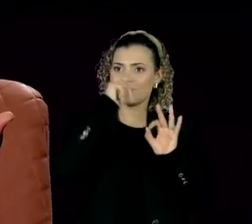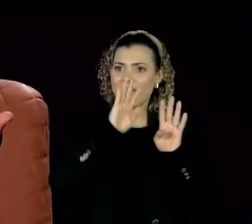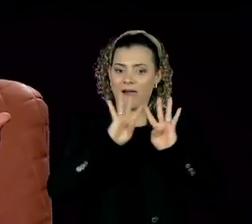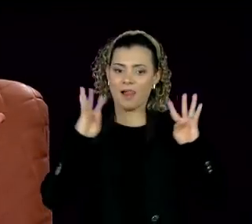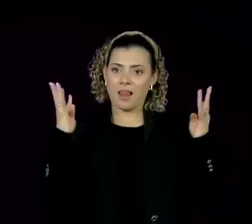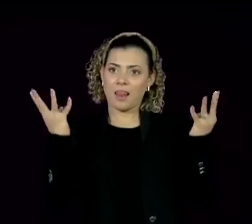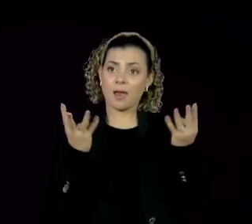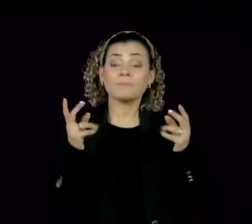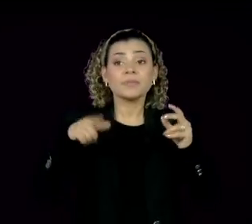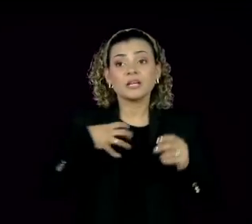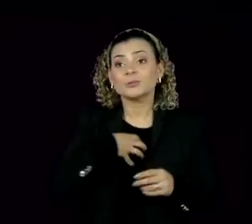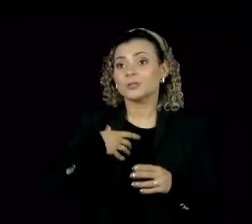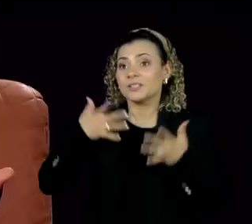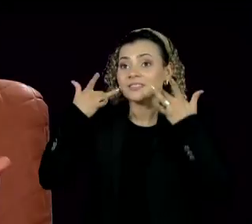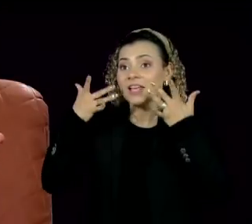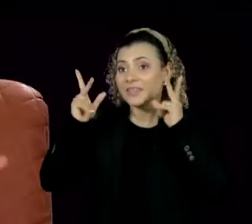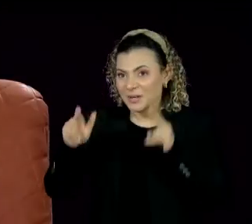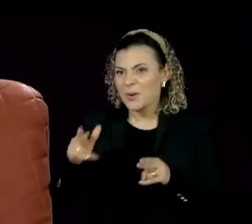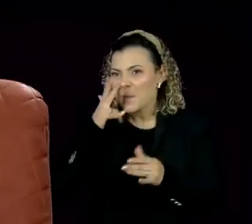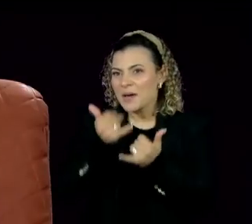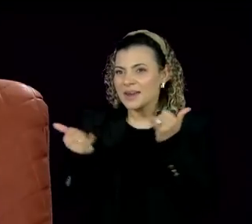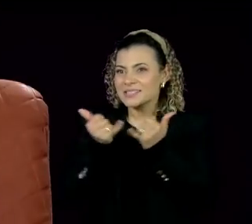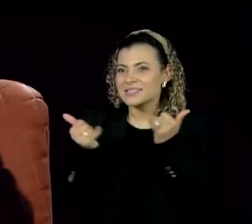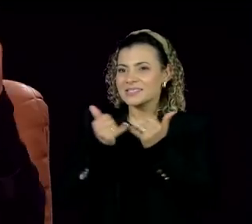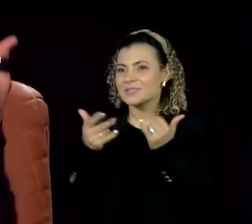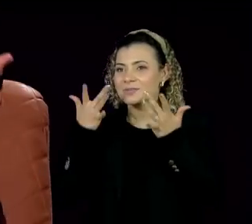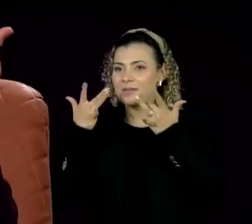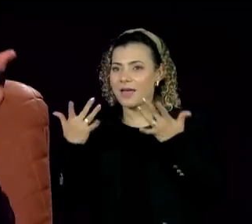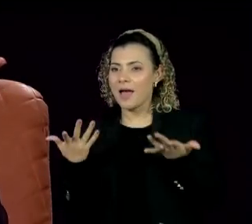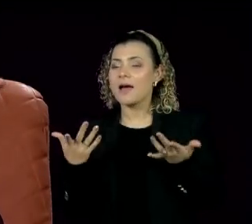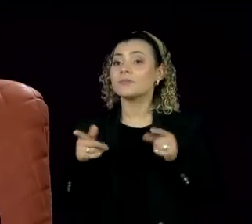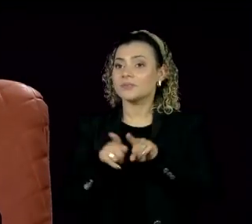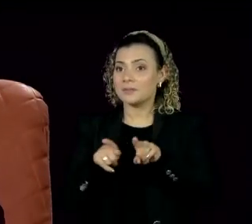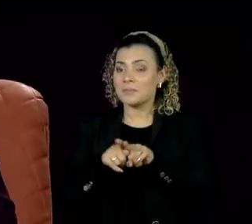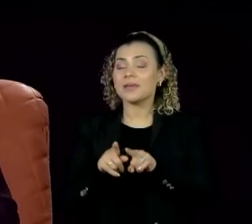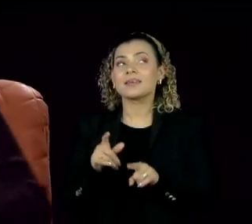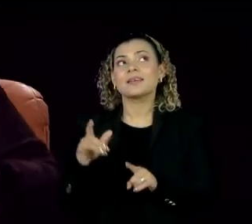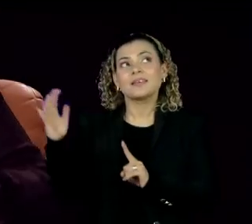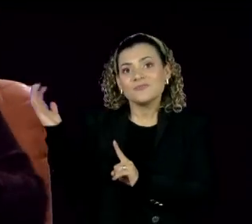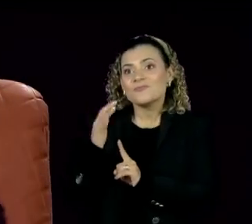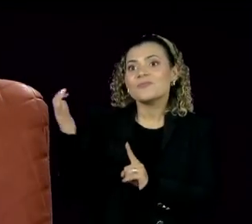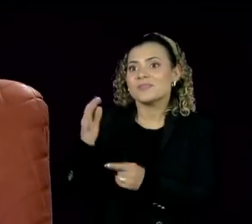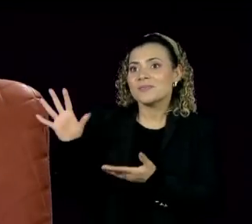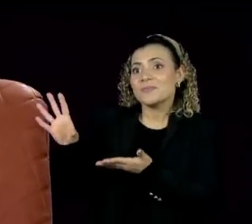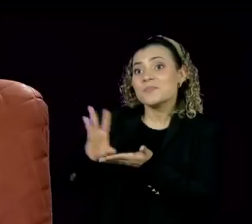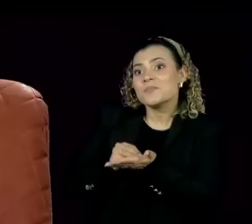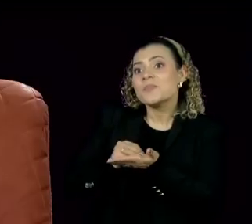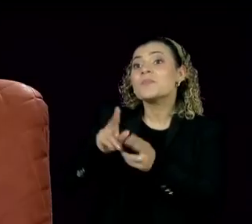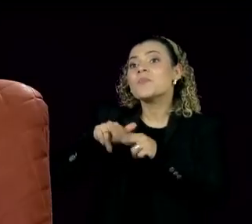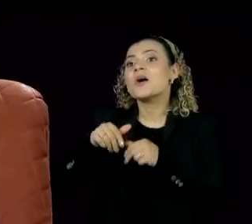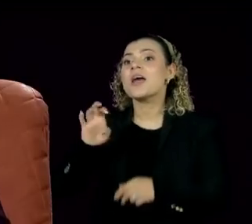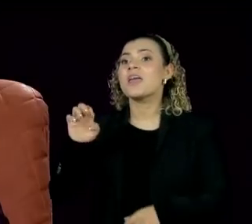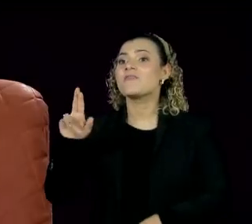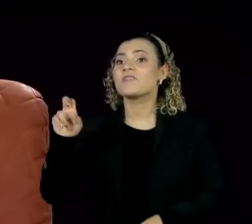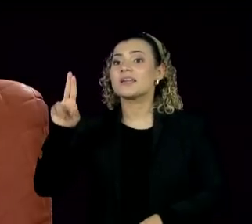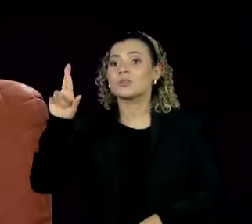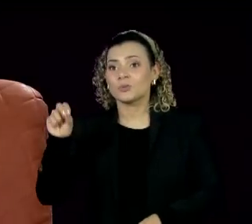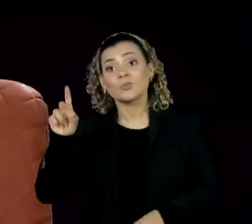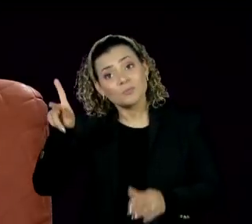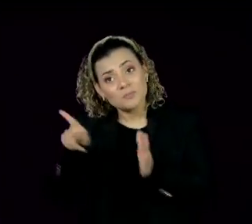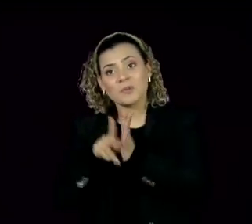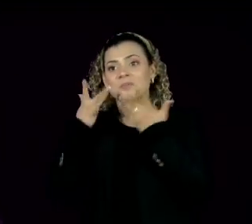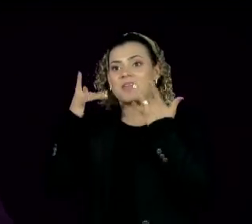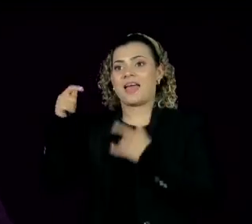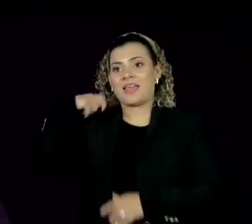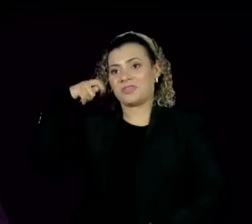teatro, né? A Blitz tinha muito isso, era muito teatral, e vinha dessa história do Evandro, do Asdrubal, do teatro. Essa